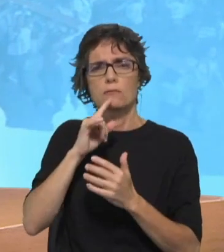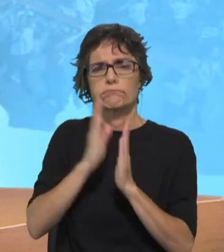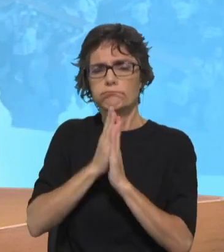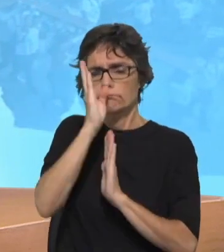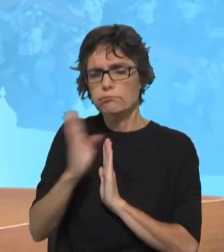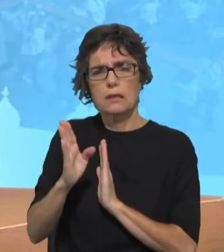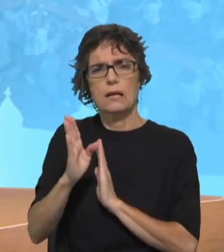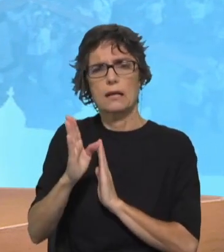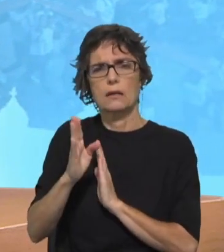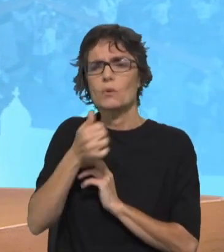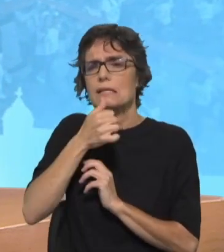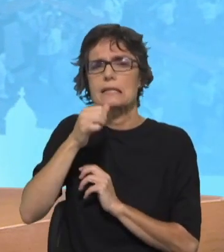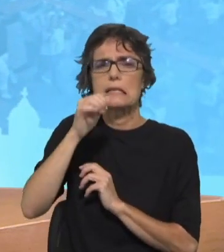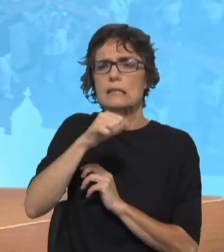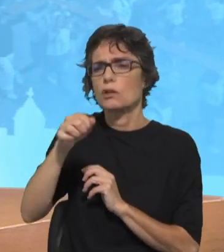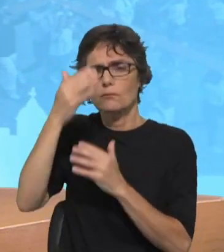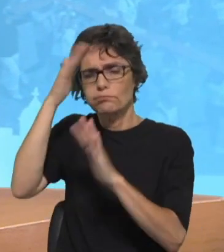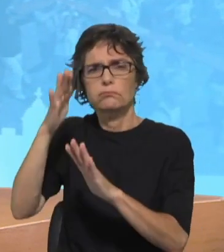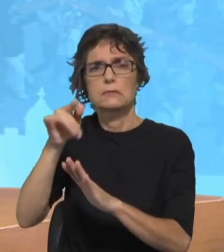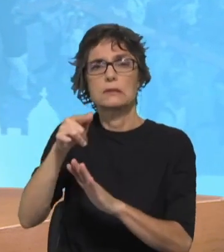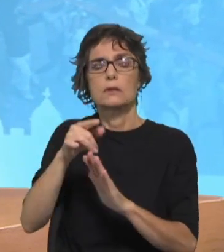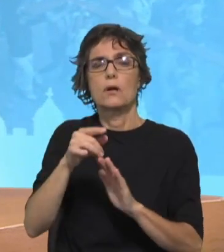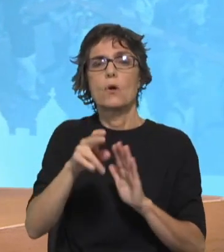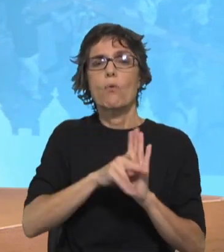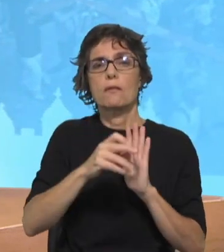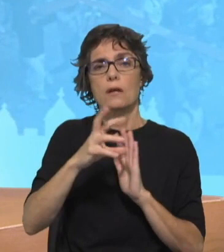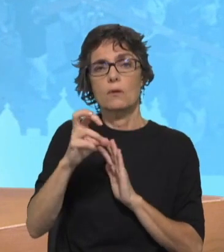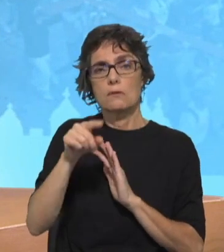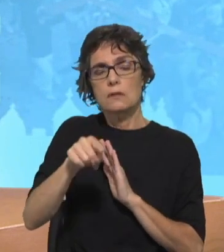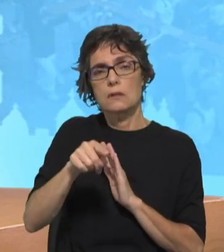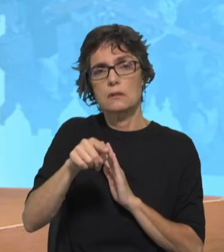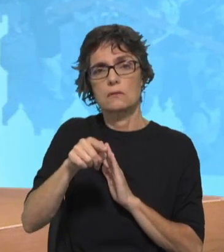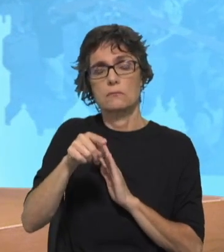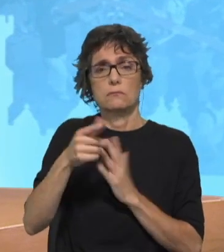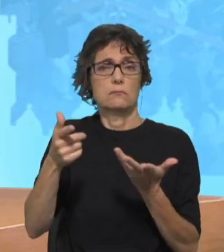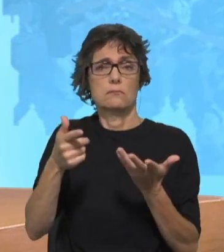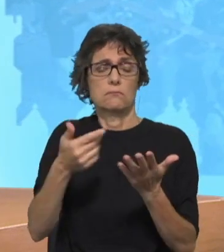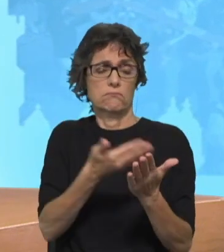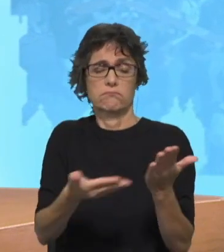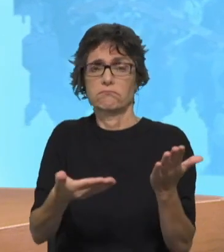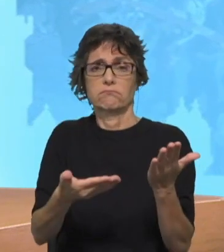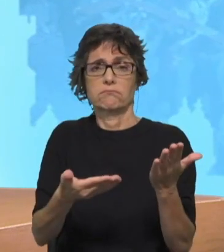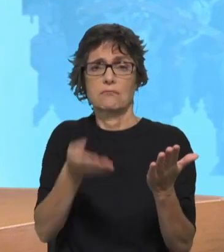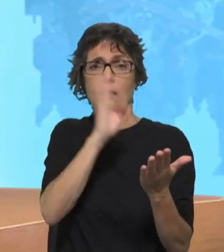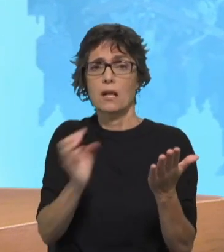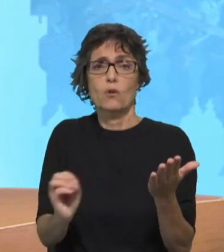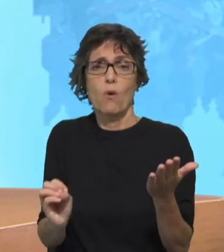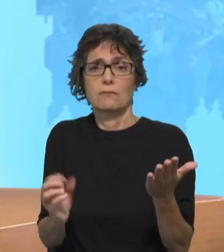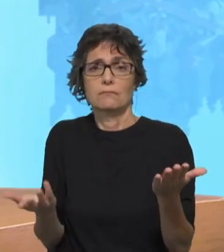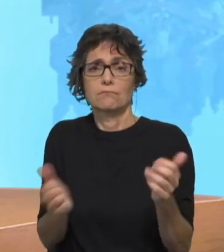qualquer religião. O artigo 18º podemos dizer que para uma fatia muito grande da humanidade é letra morta, porque na prática isso não